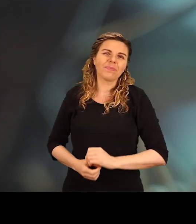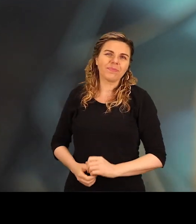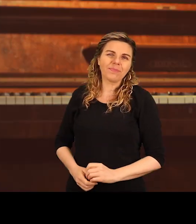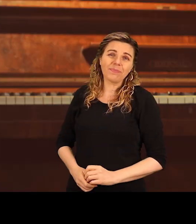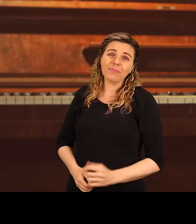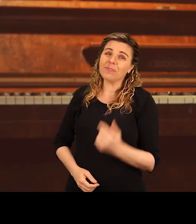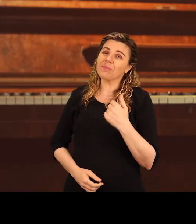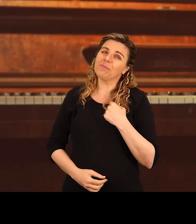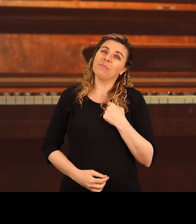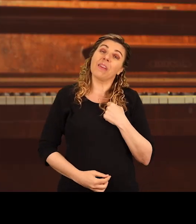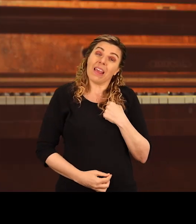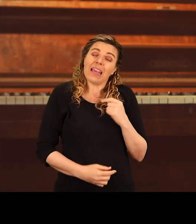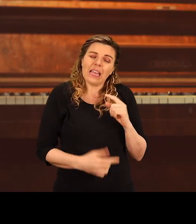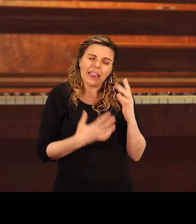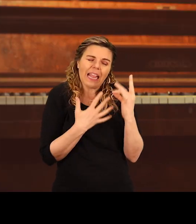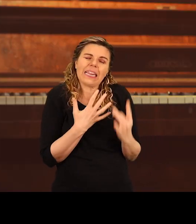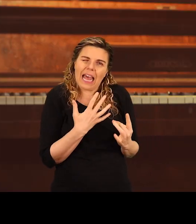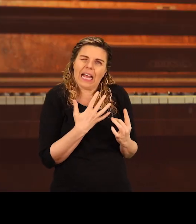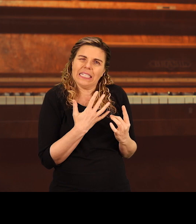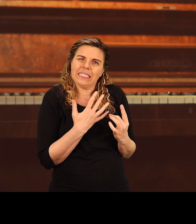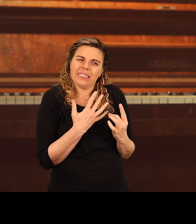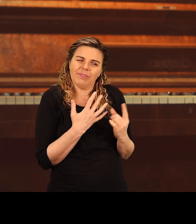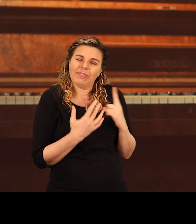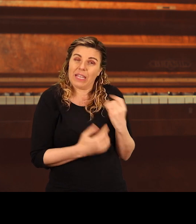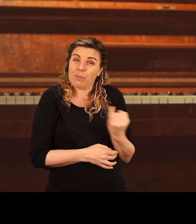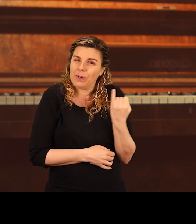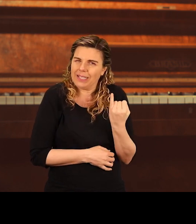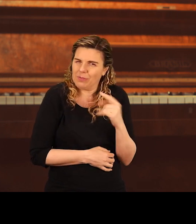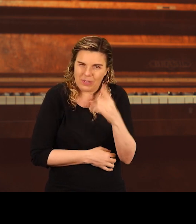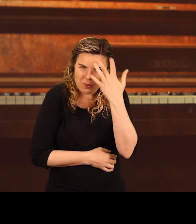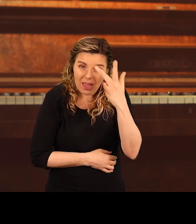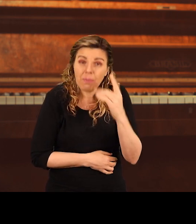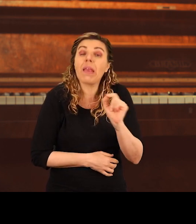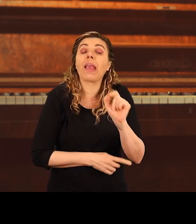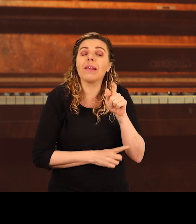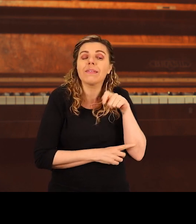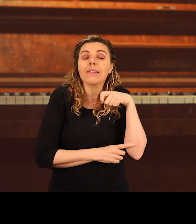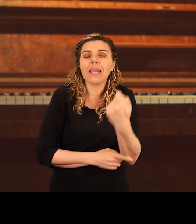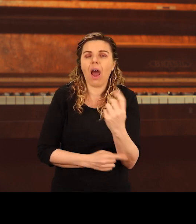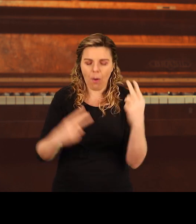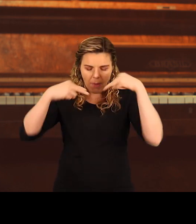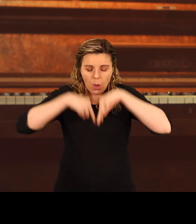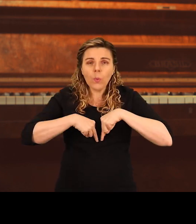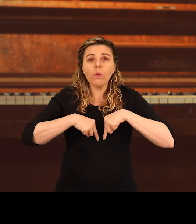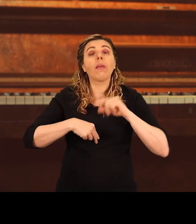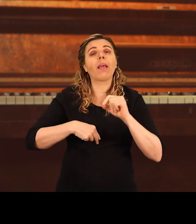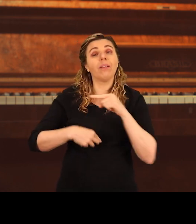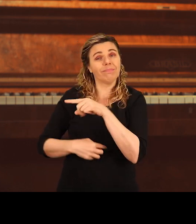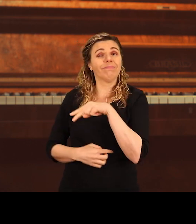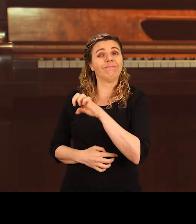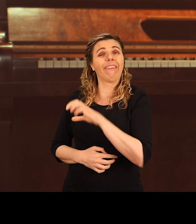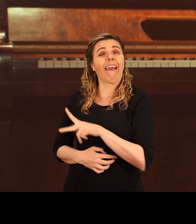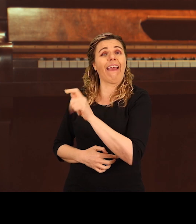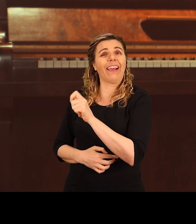E tem um detalhe muito legal, que vocês não sabem, mas quem deu o nome do disco Mergulho para Mergulho, foi